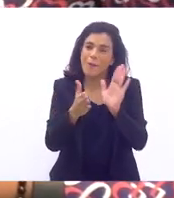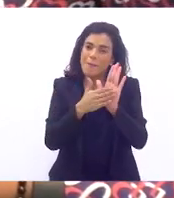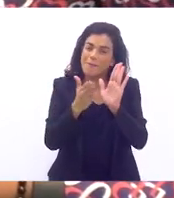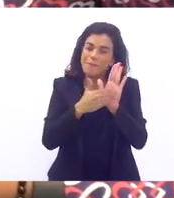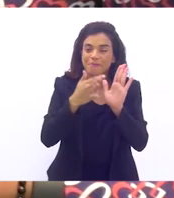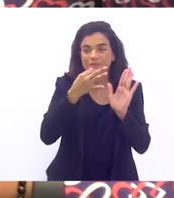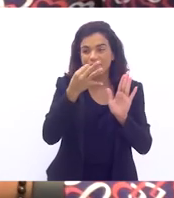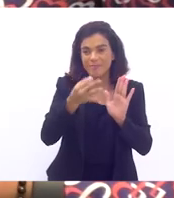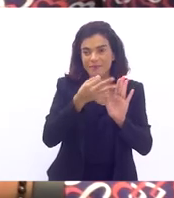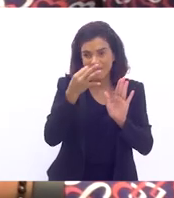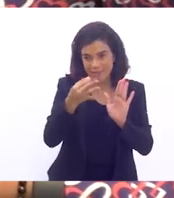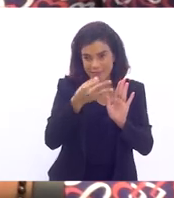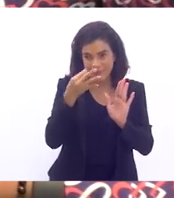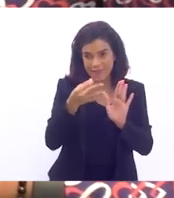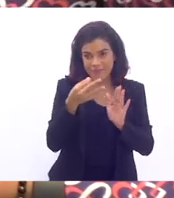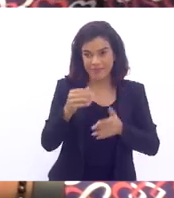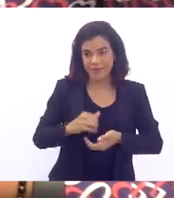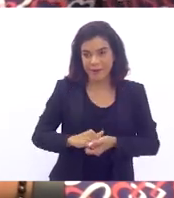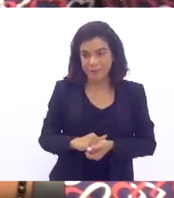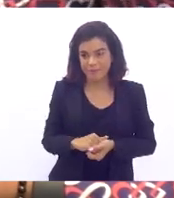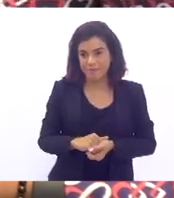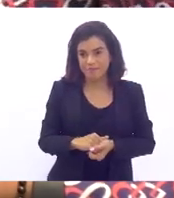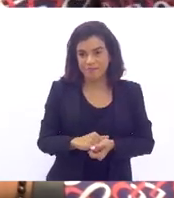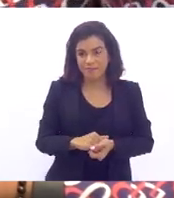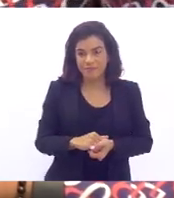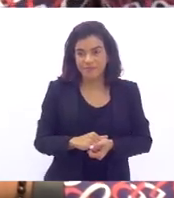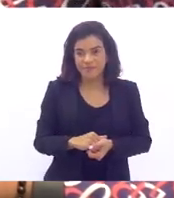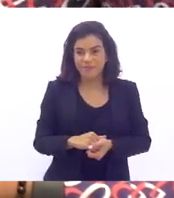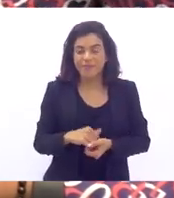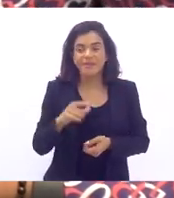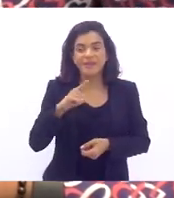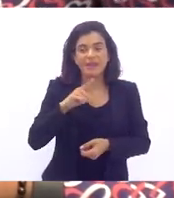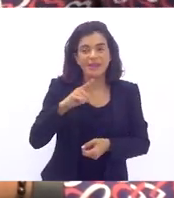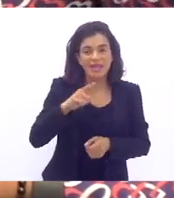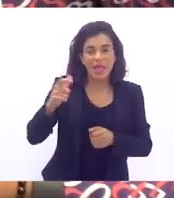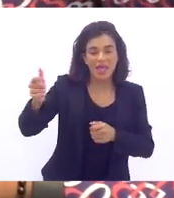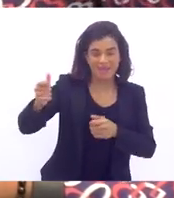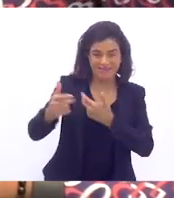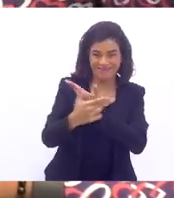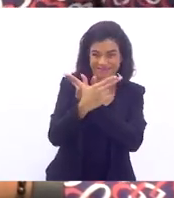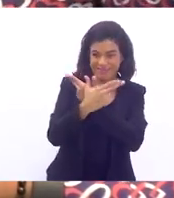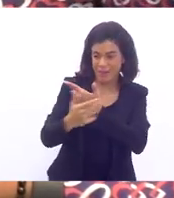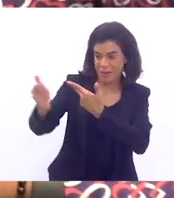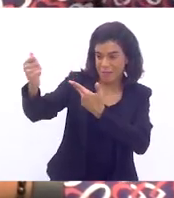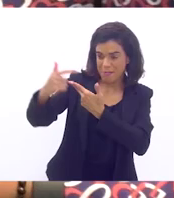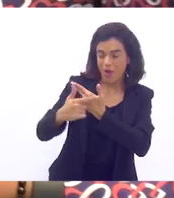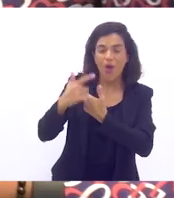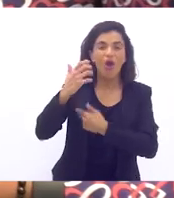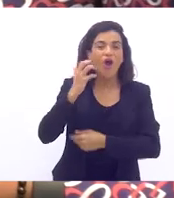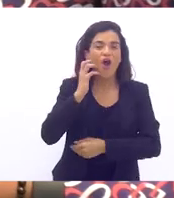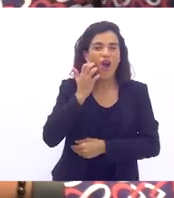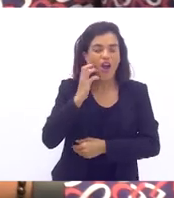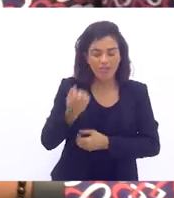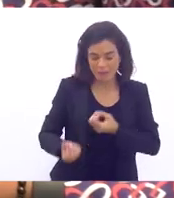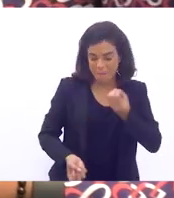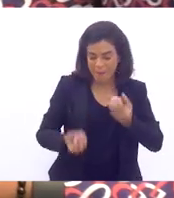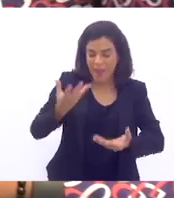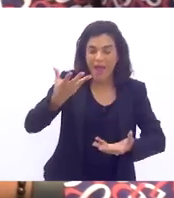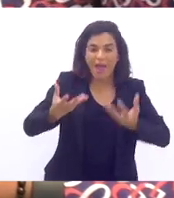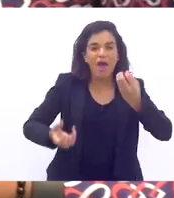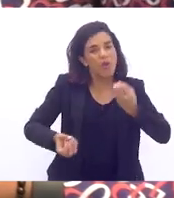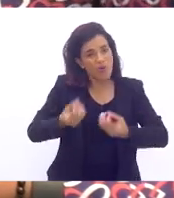que já que tem essa iluminação no Cristo Redentor que pudesse ter uma